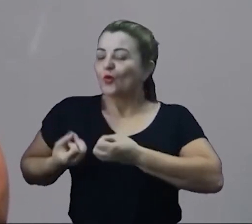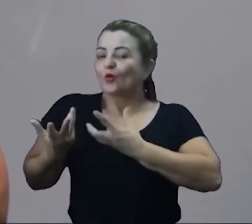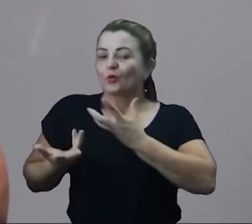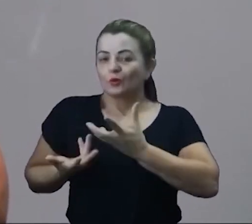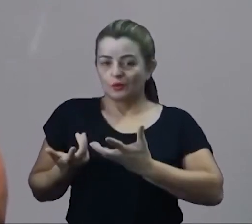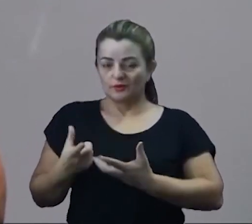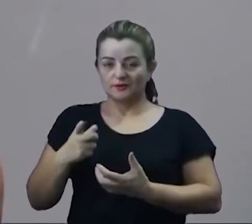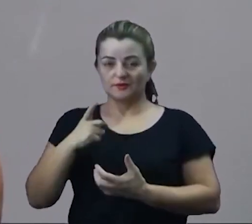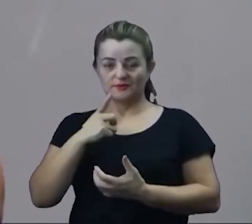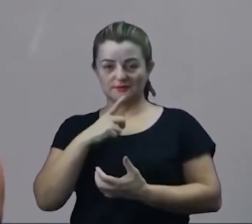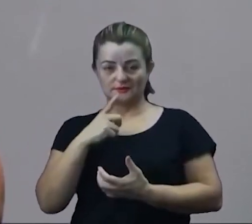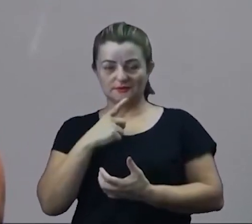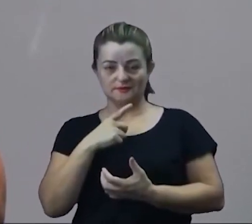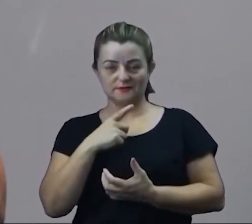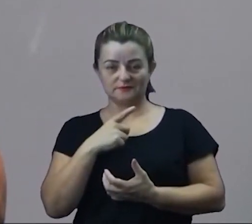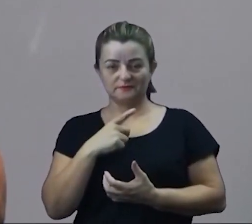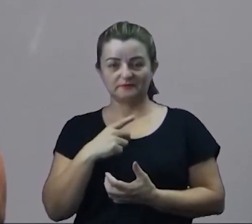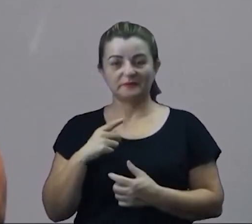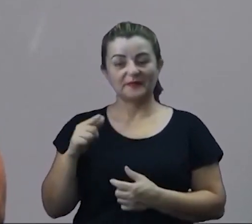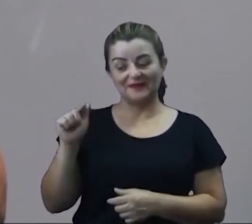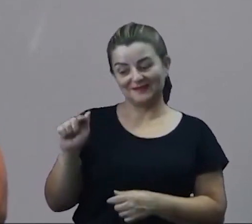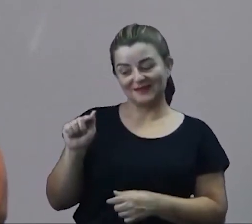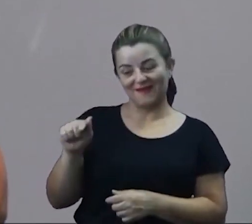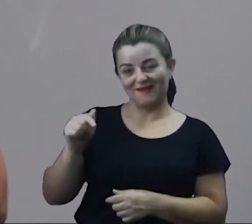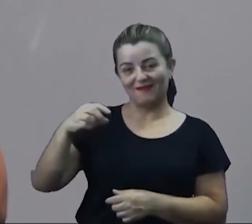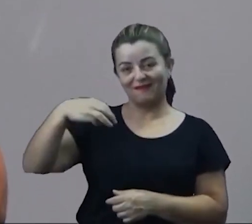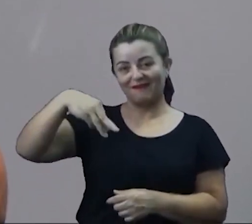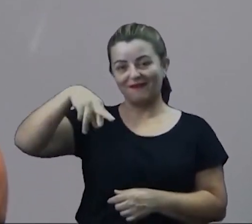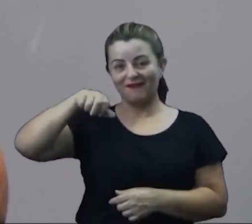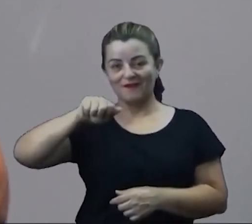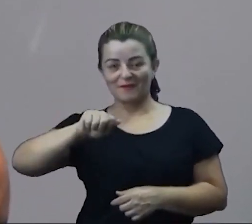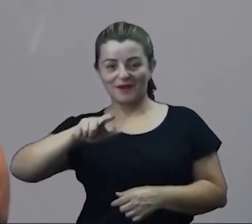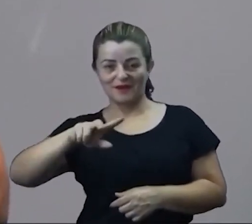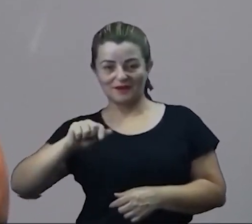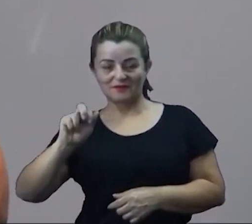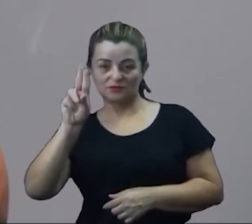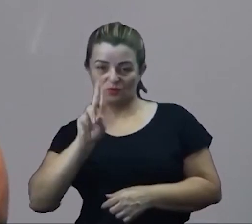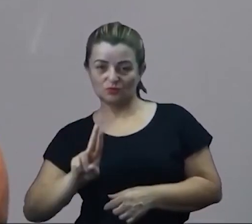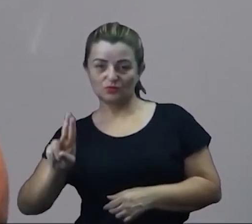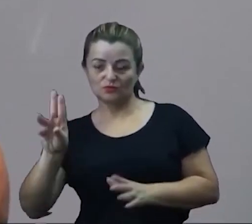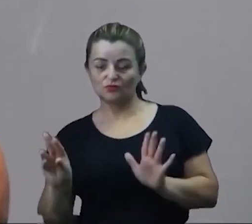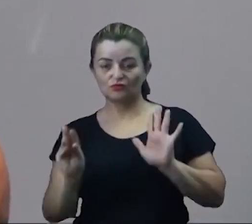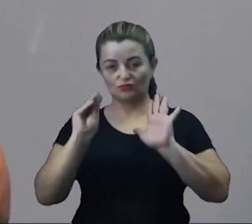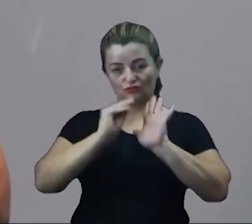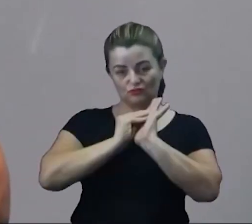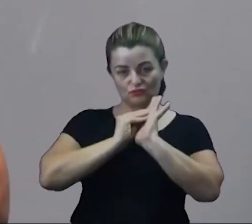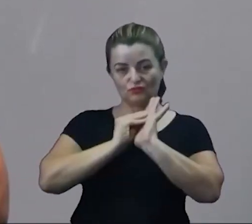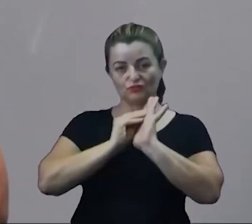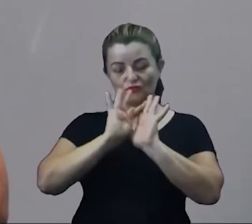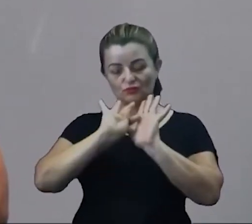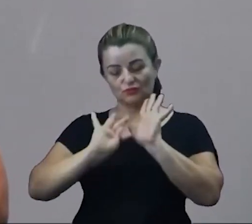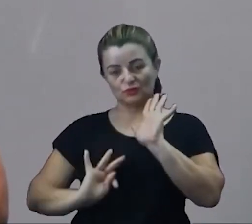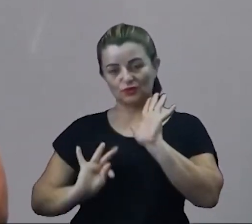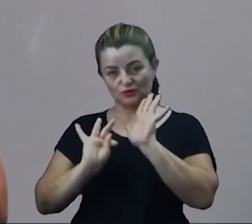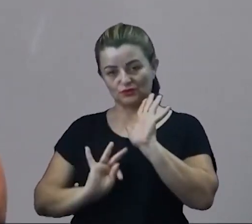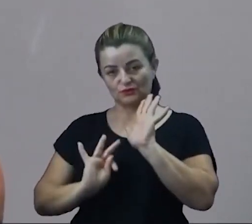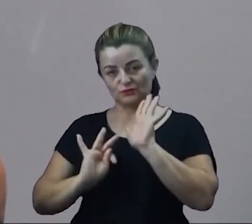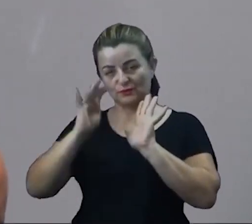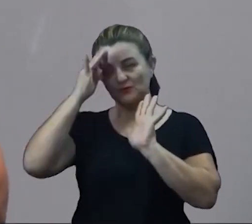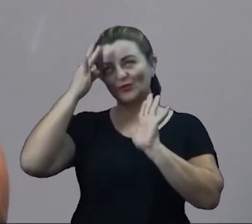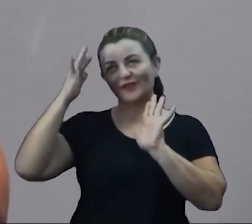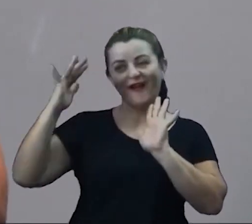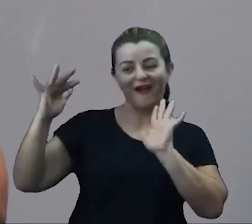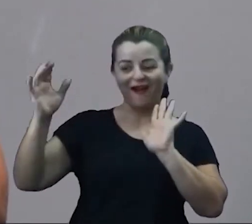Tomás Antônio Gonzaga é Marília. E ela vai ser usada, né? O nome dela vai ser colocado, ela vai ser idealizada ali,